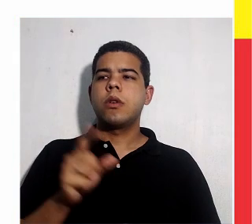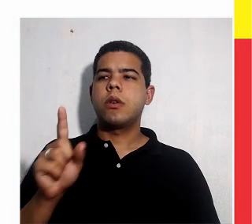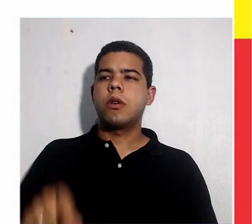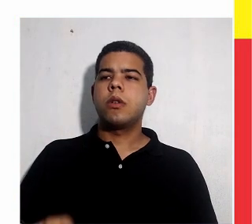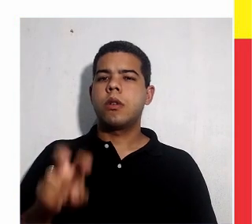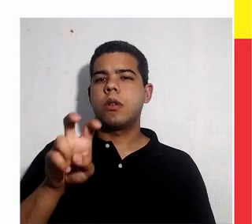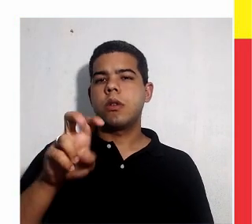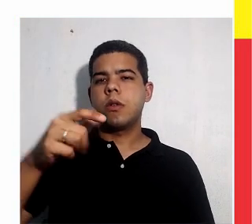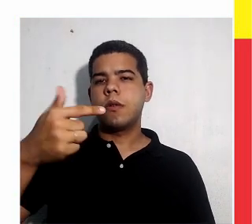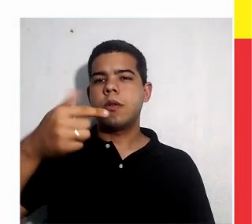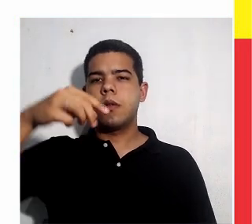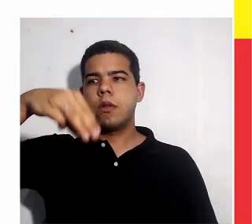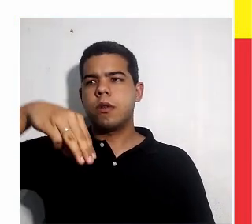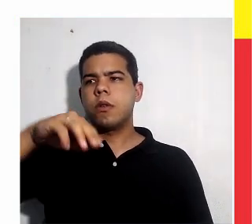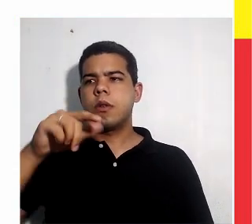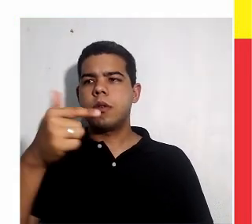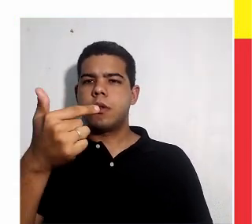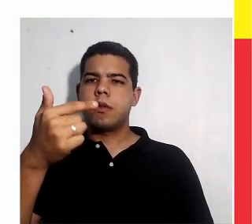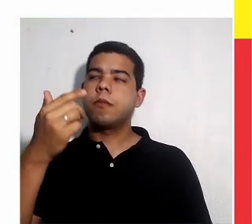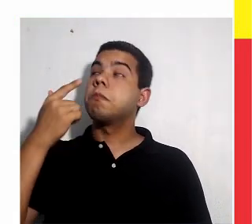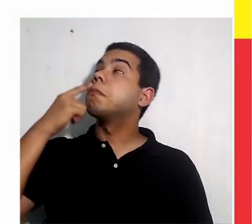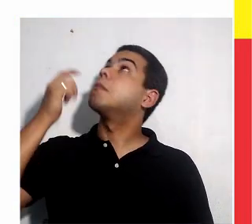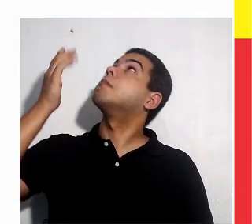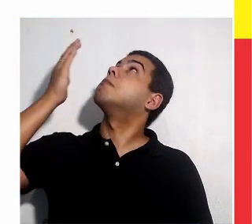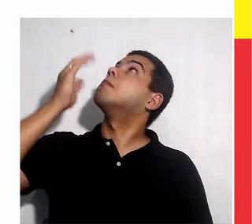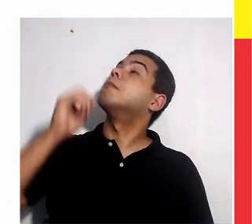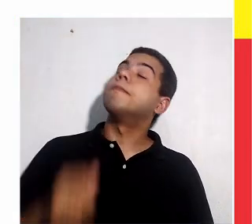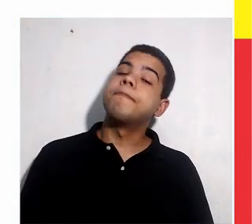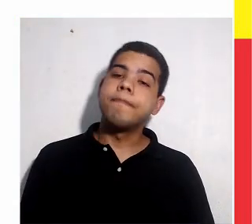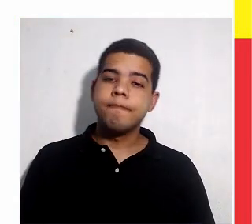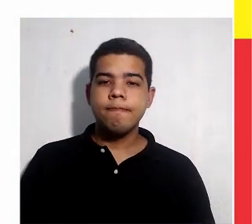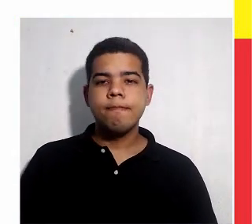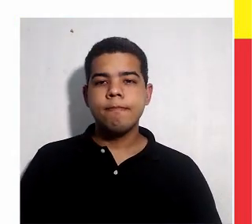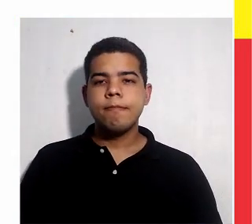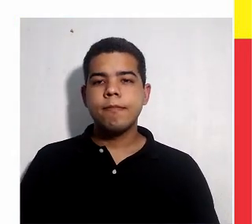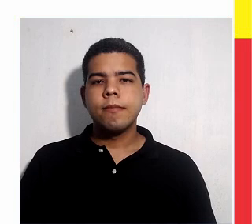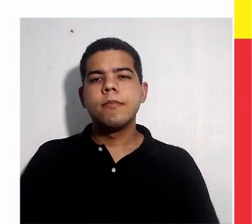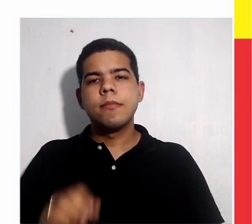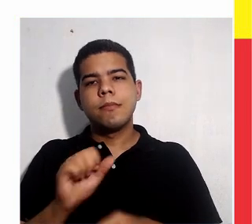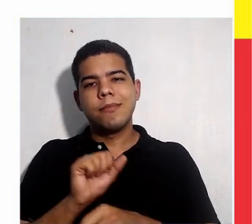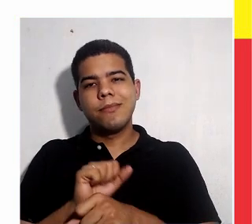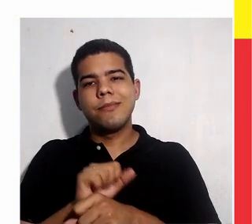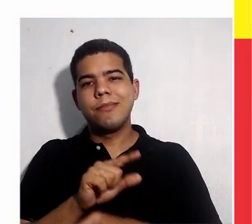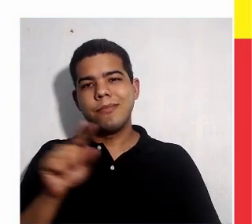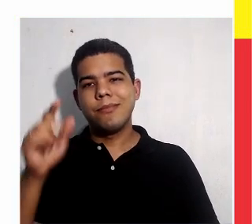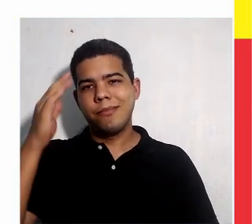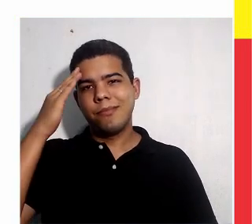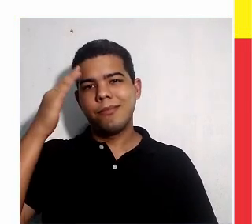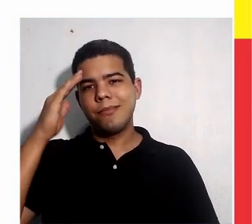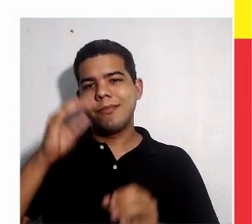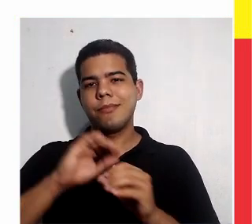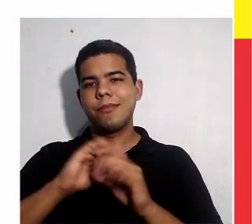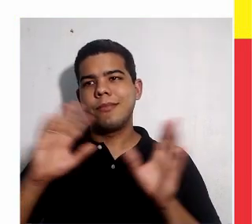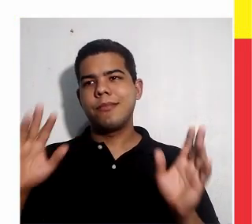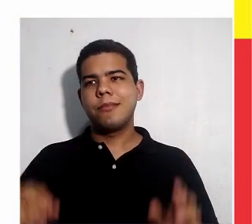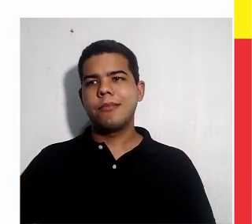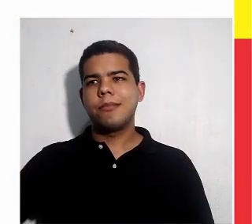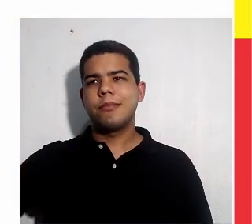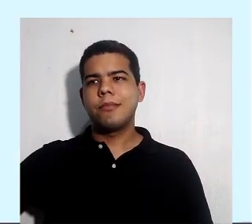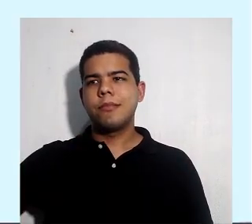Então, a área total é de 52 metros quadrados. Então, espero que você tenha entendido muito